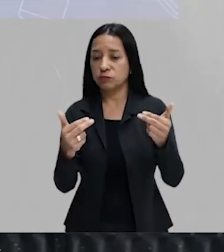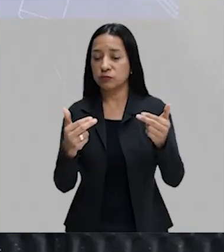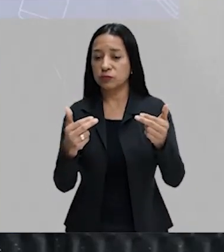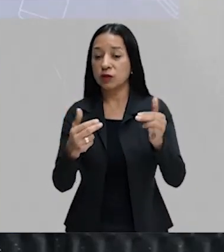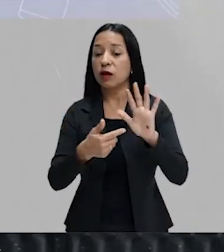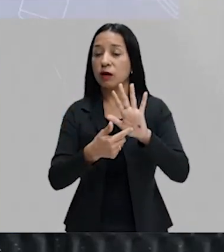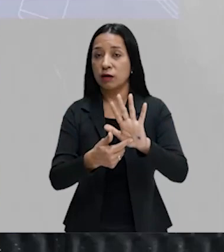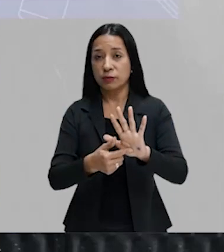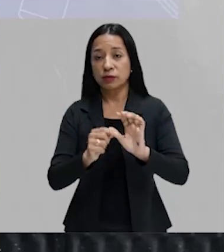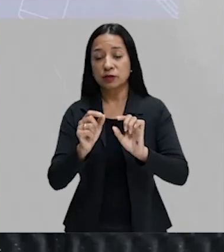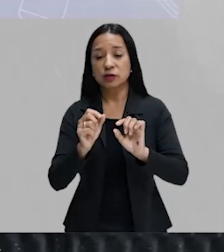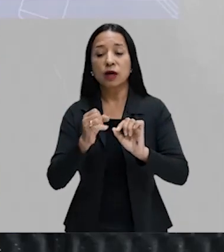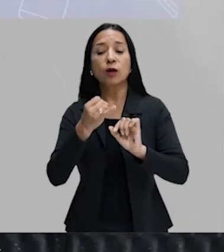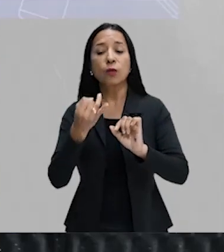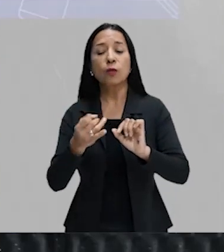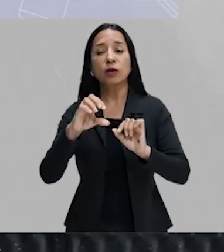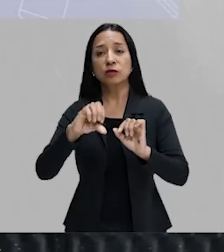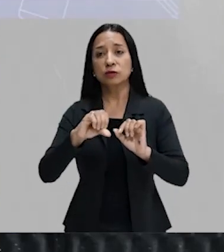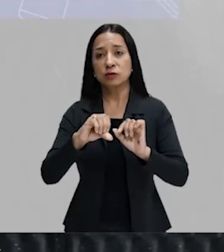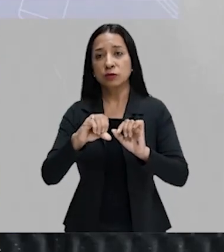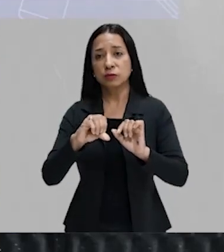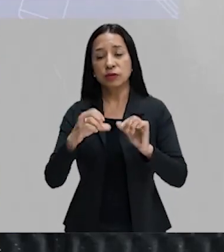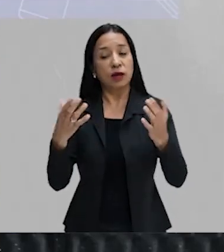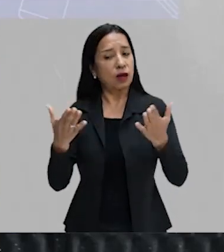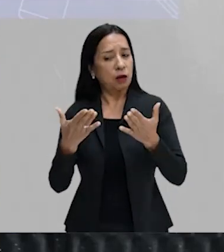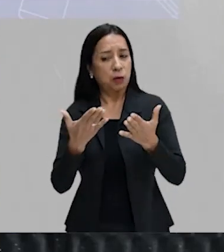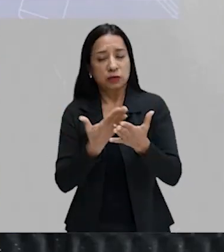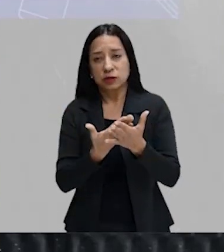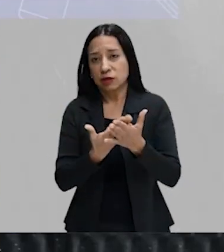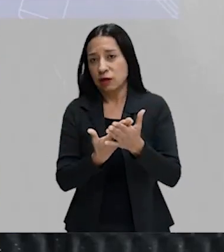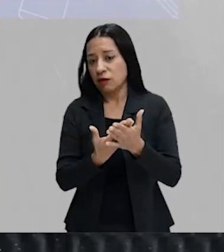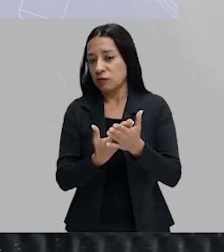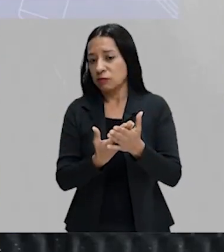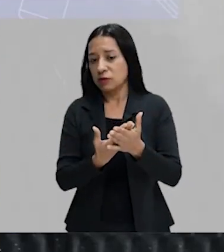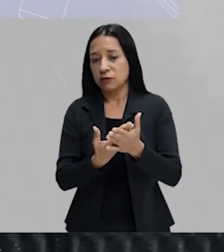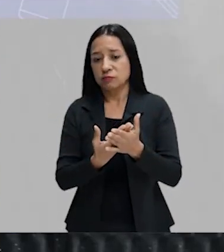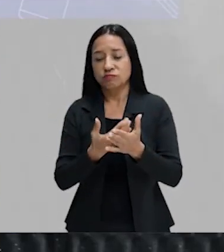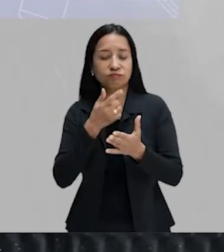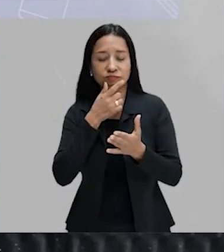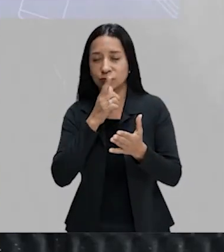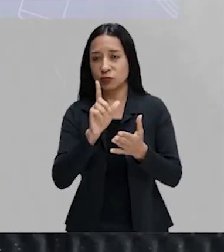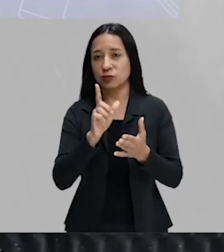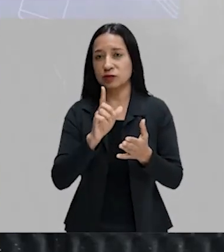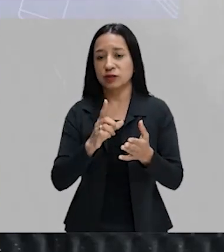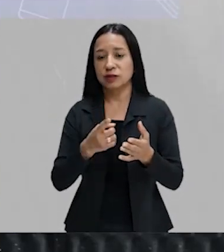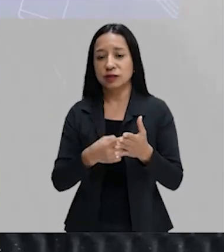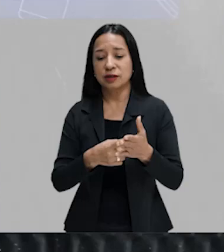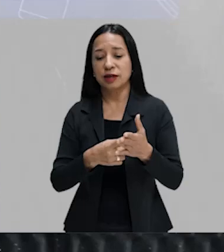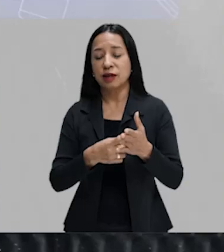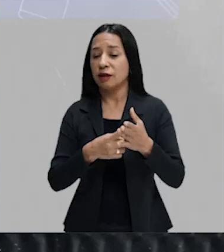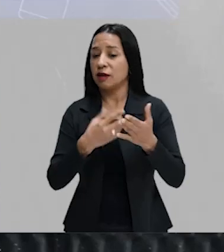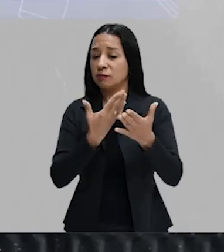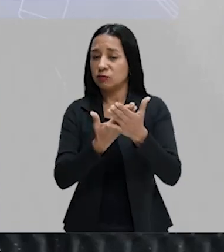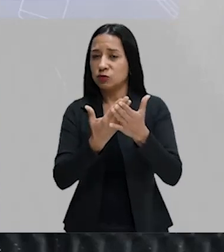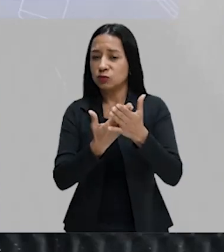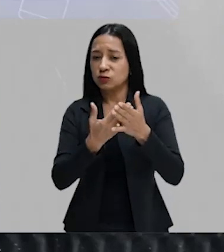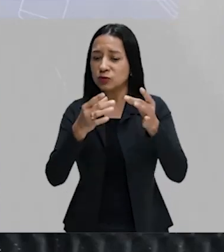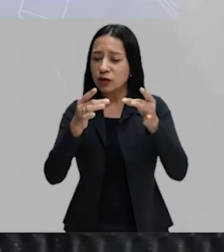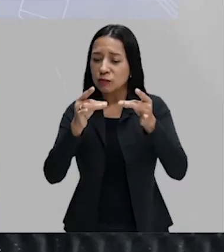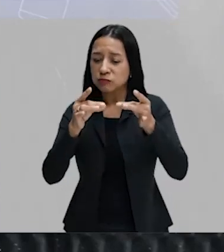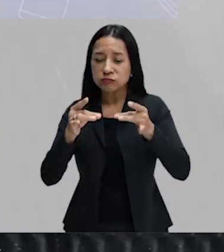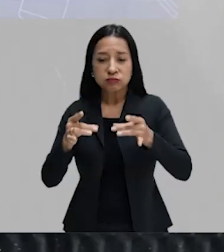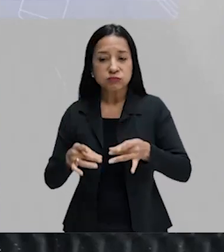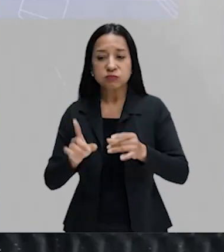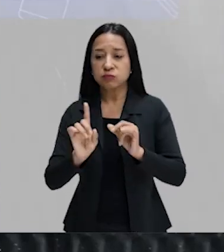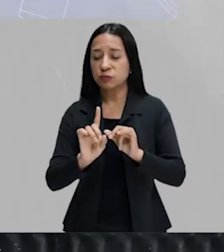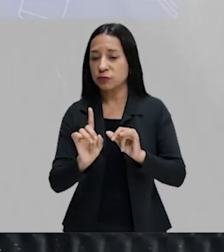são esses 9 filos. Lógico que nessa aula não vai dar para a gente ver característica por característica de cada um desses filos. E